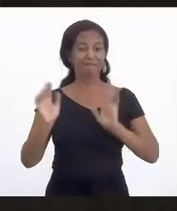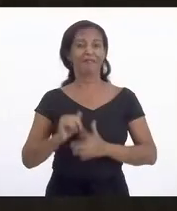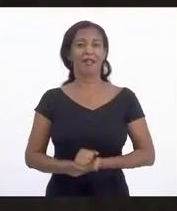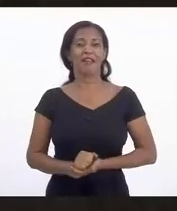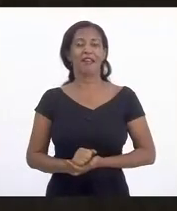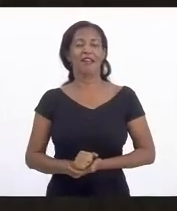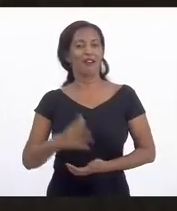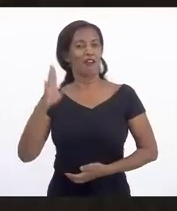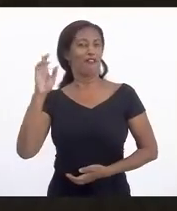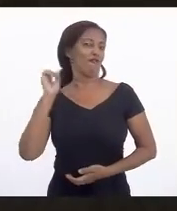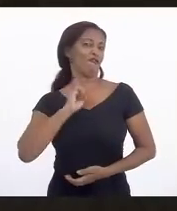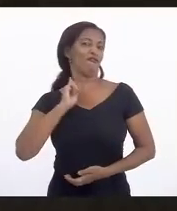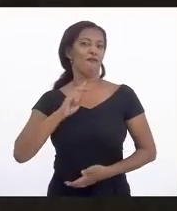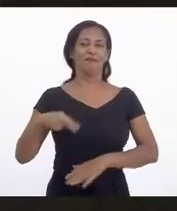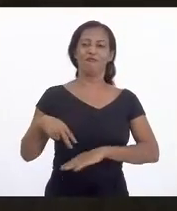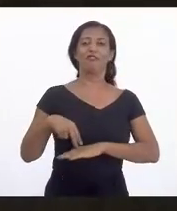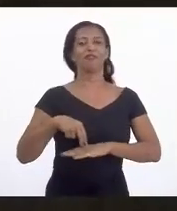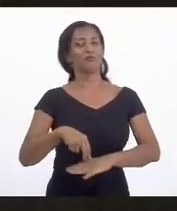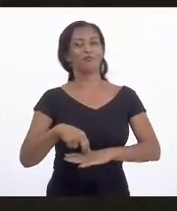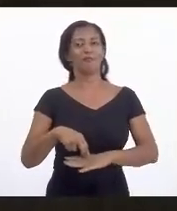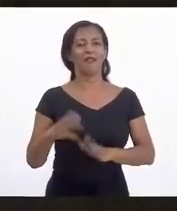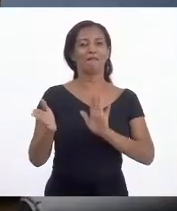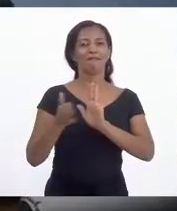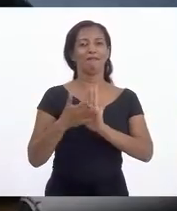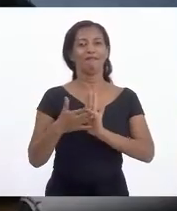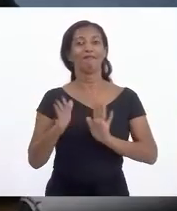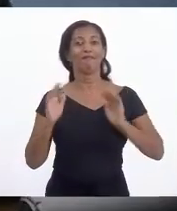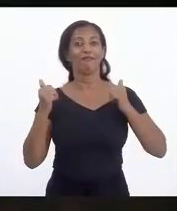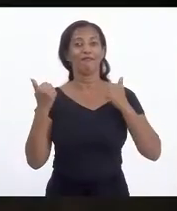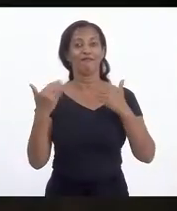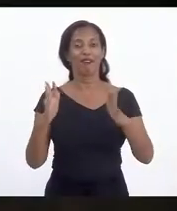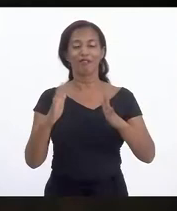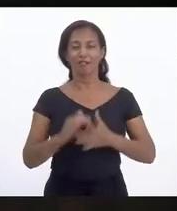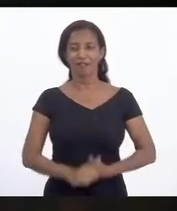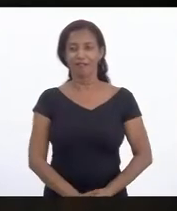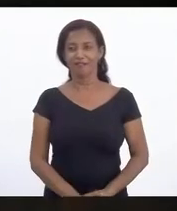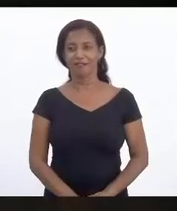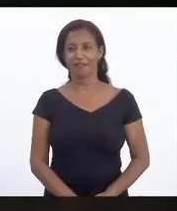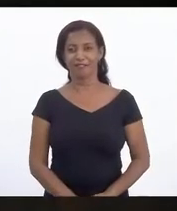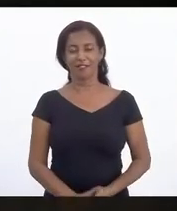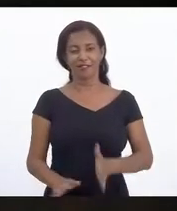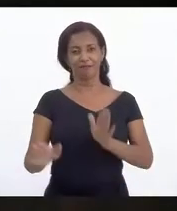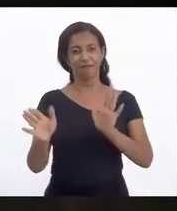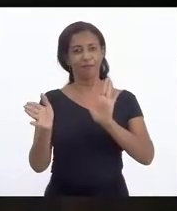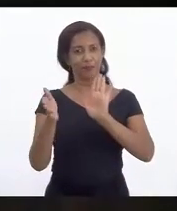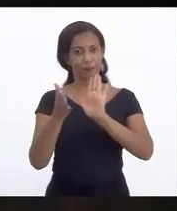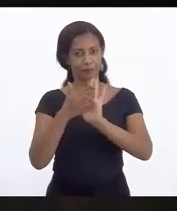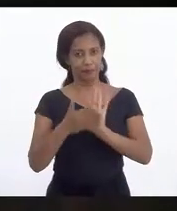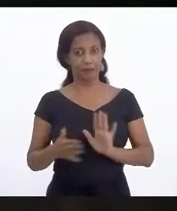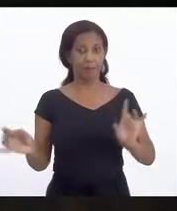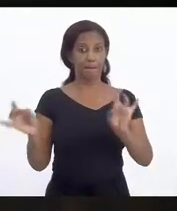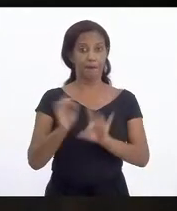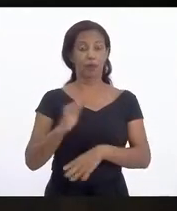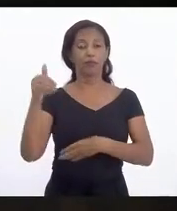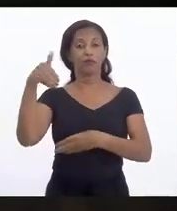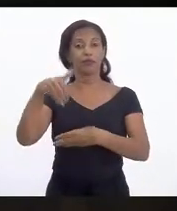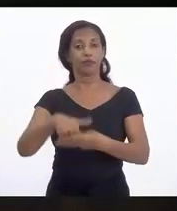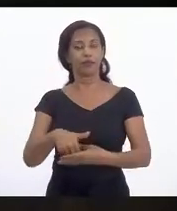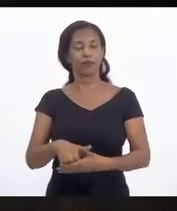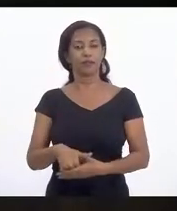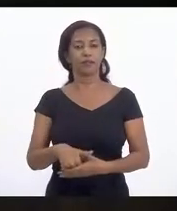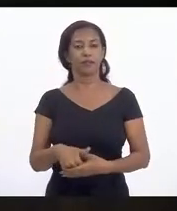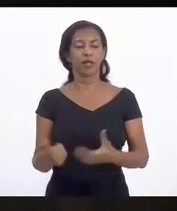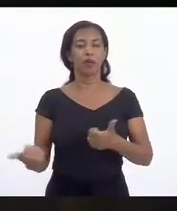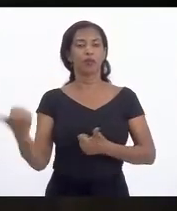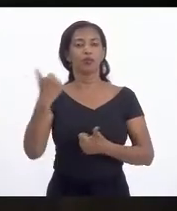pé. Parecer favorável, presidente. Com os pareceres emitidos, em votação